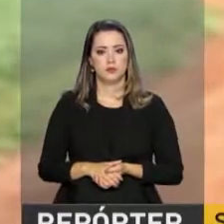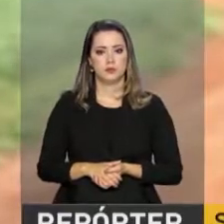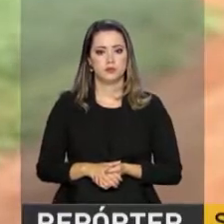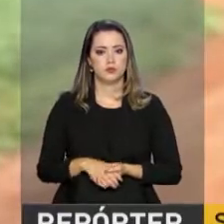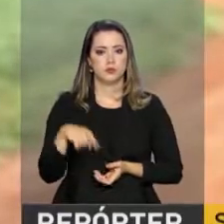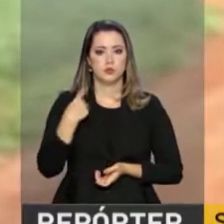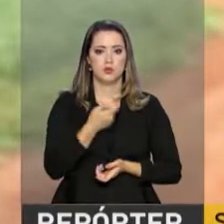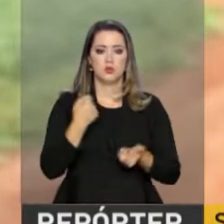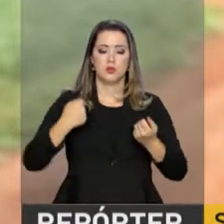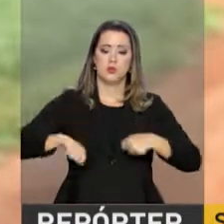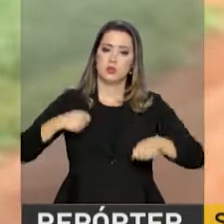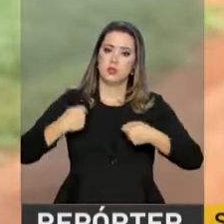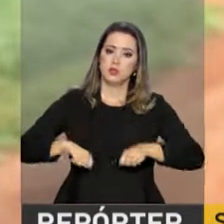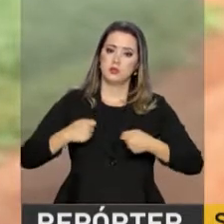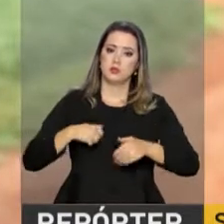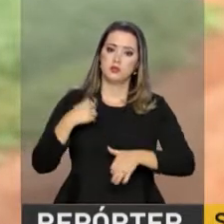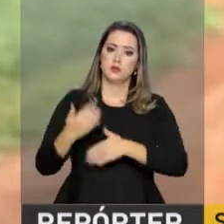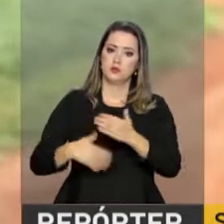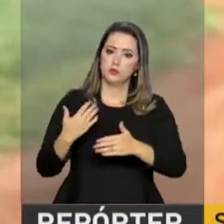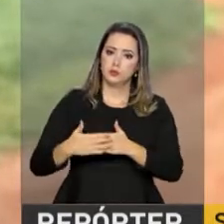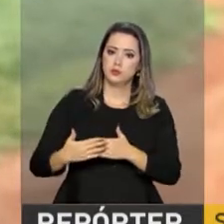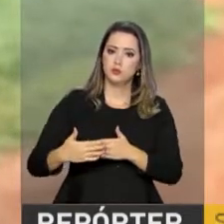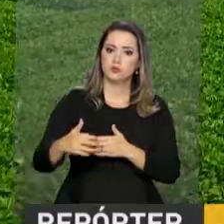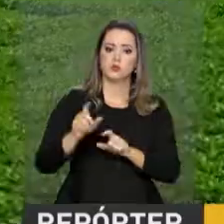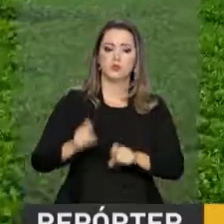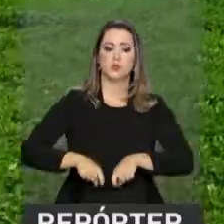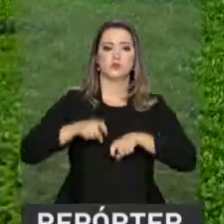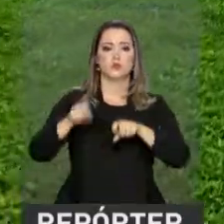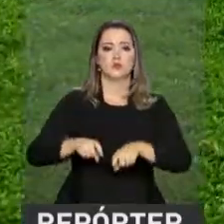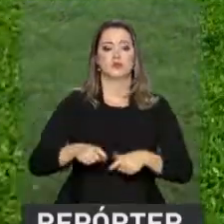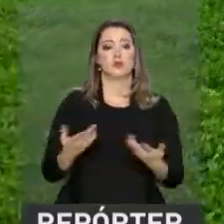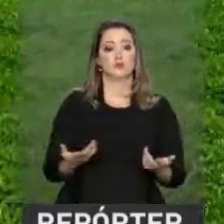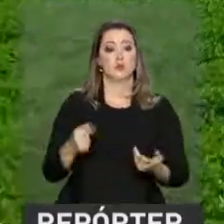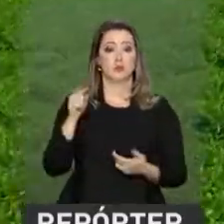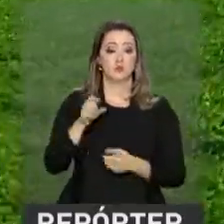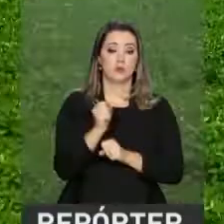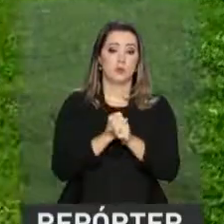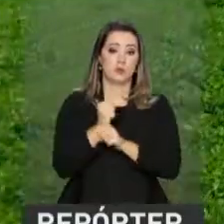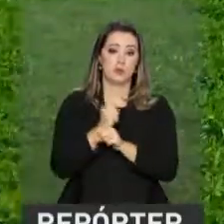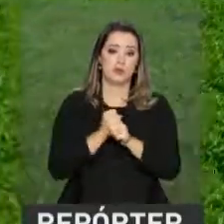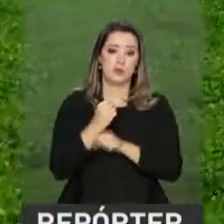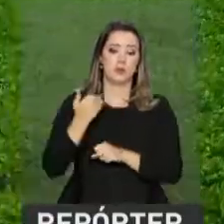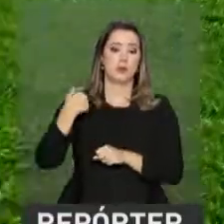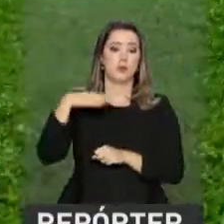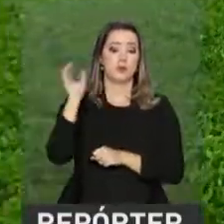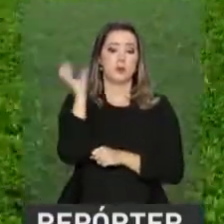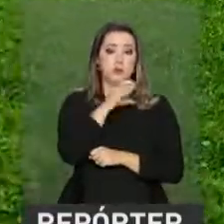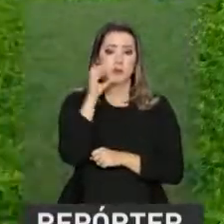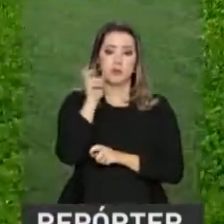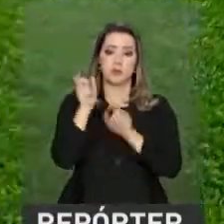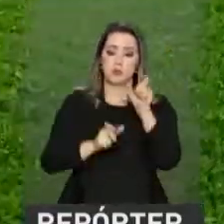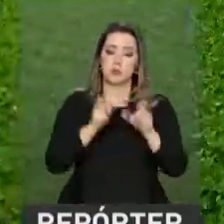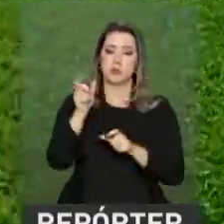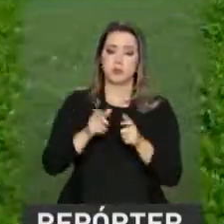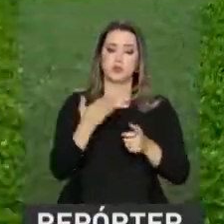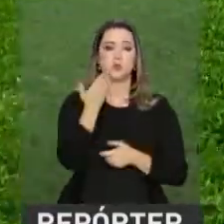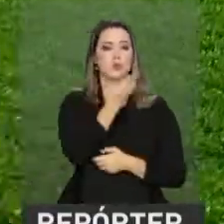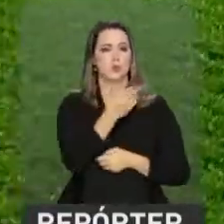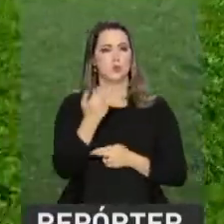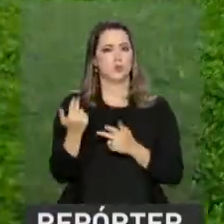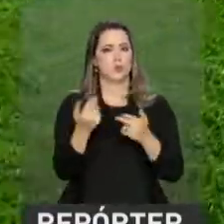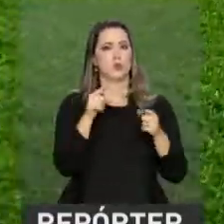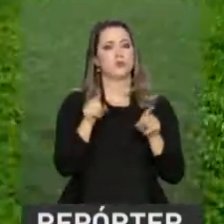do crédito rural para fomentar o desenvolvimento do agronegócio. O crédito desse ano vai chegar mais rápido para o bolso do seu Silomar e de